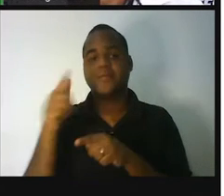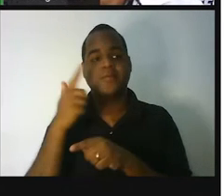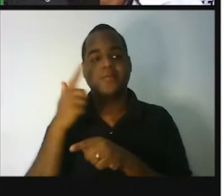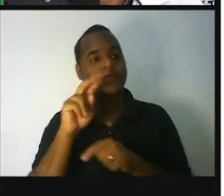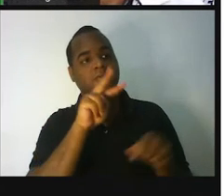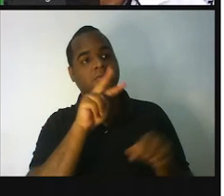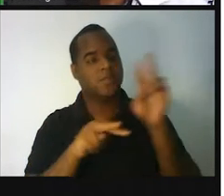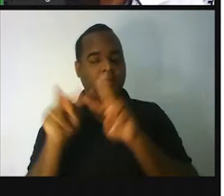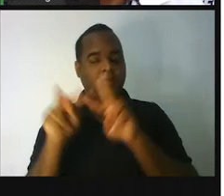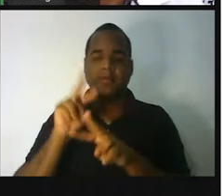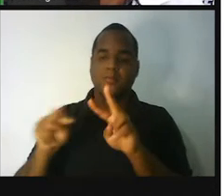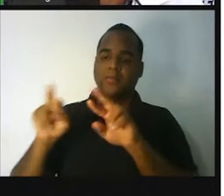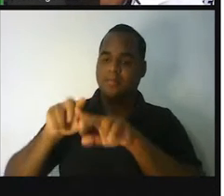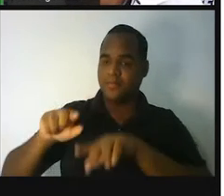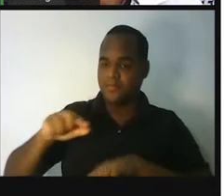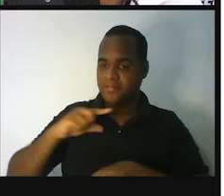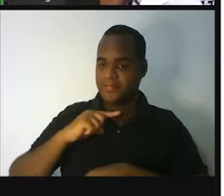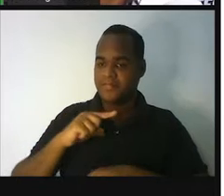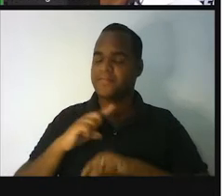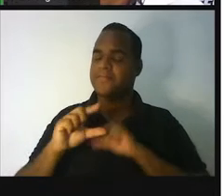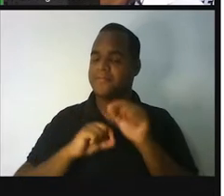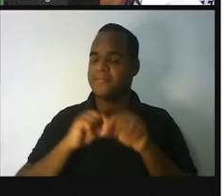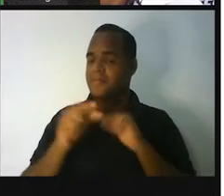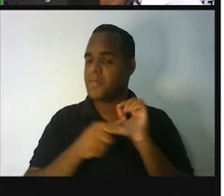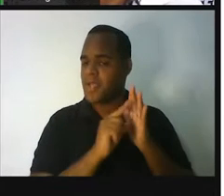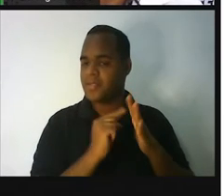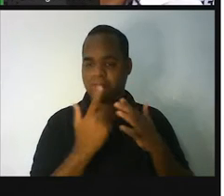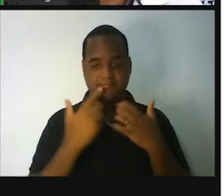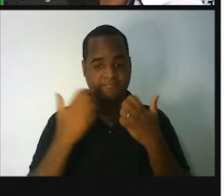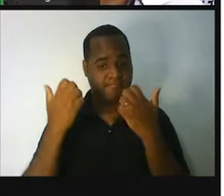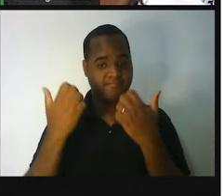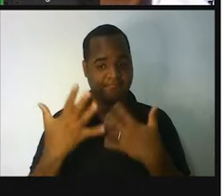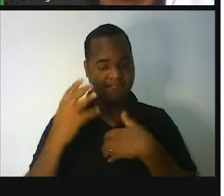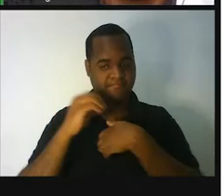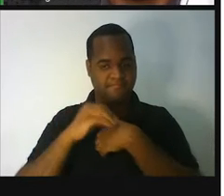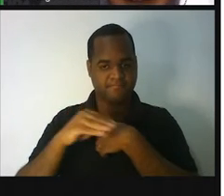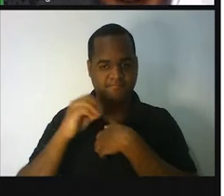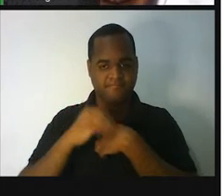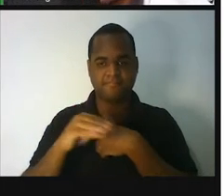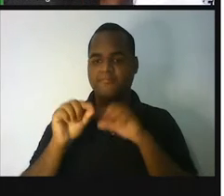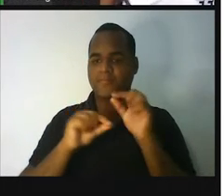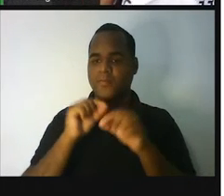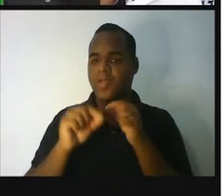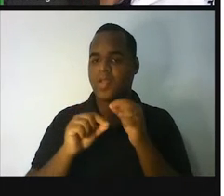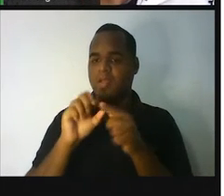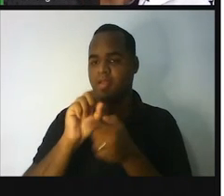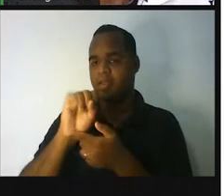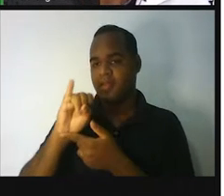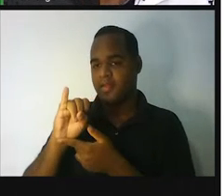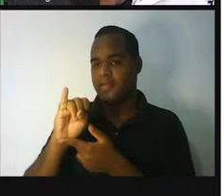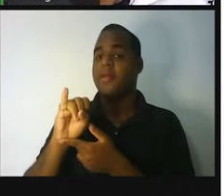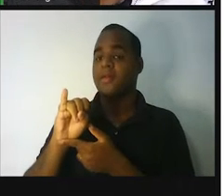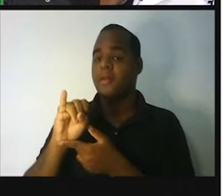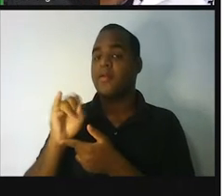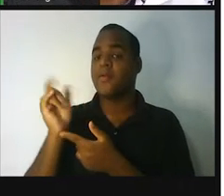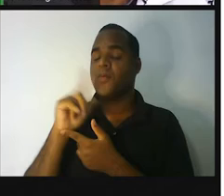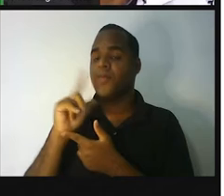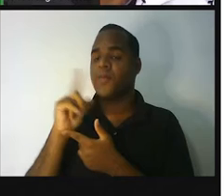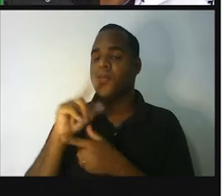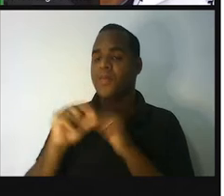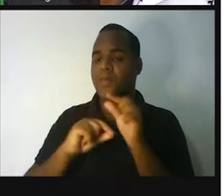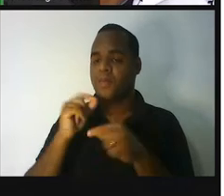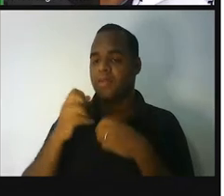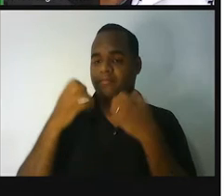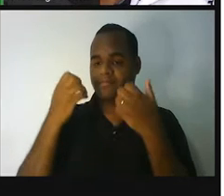nossa volta tem medida nós vamos isso na aula Perigosa a gente fica bem o que são sistemas de né e nada